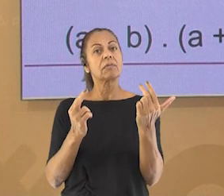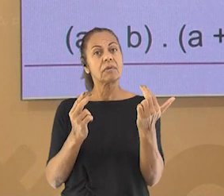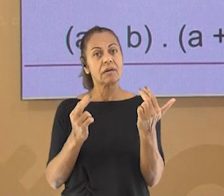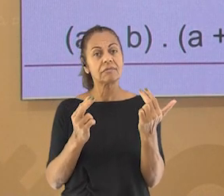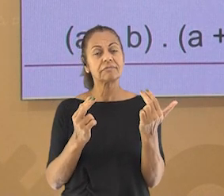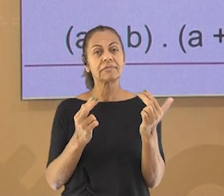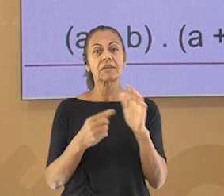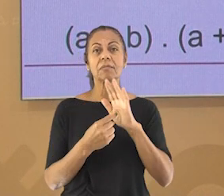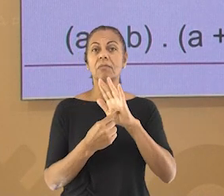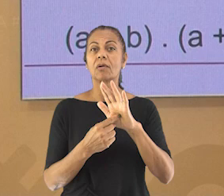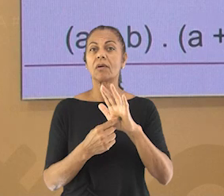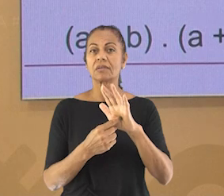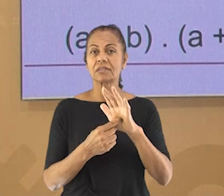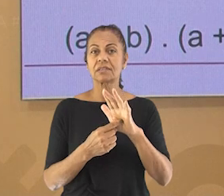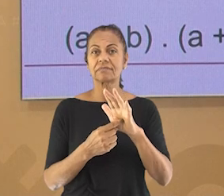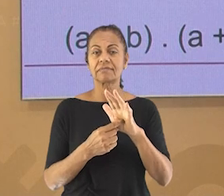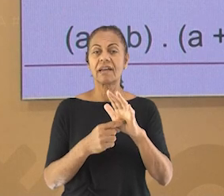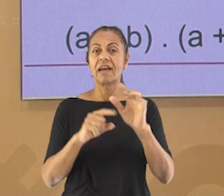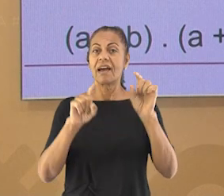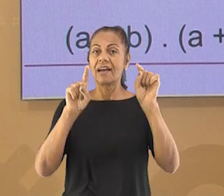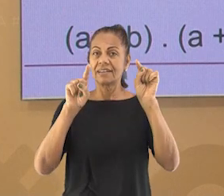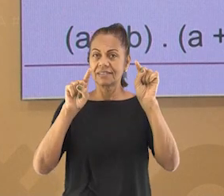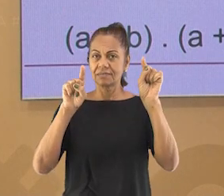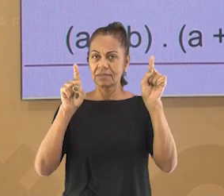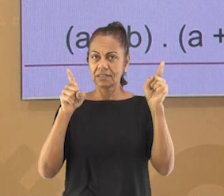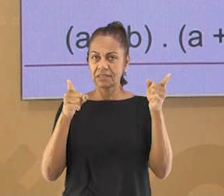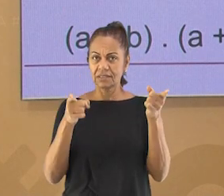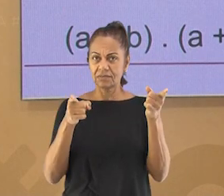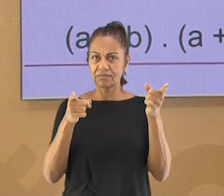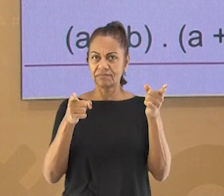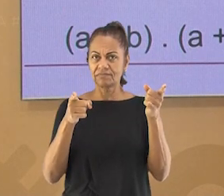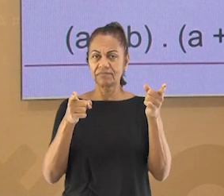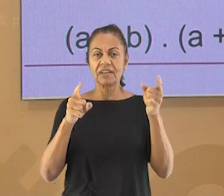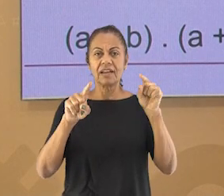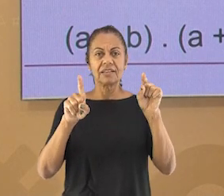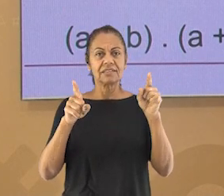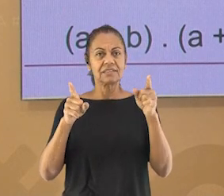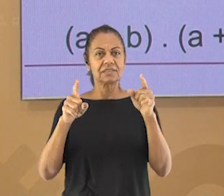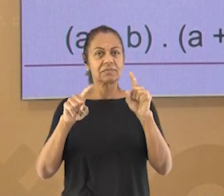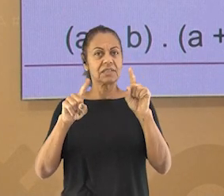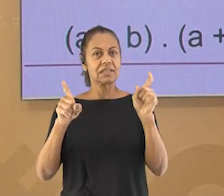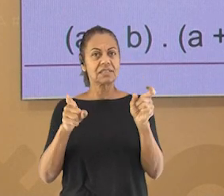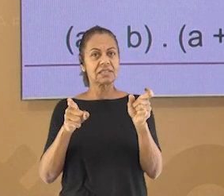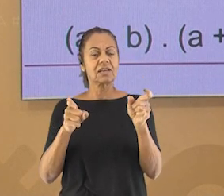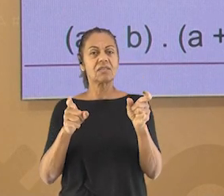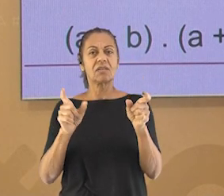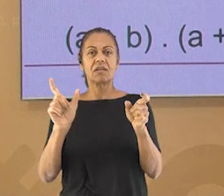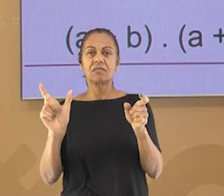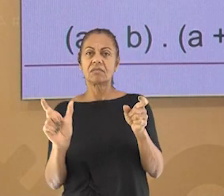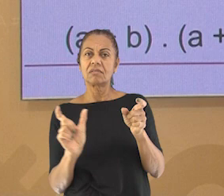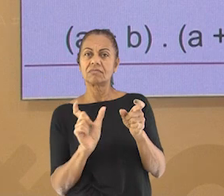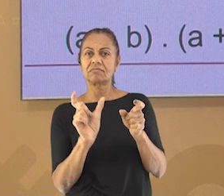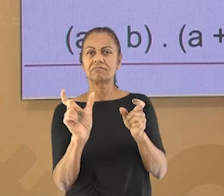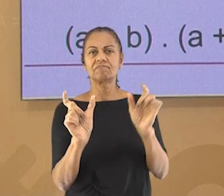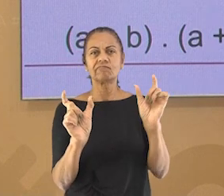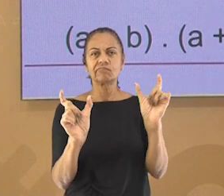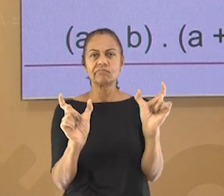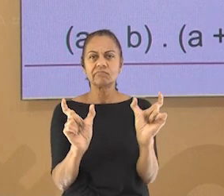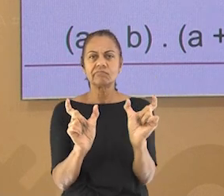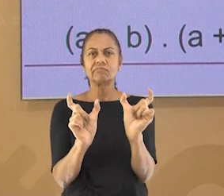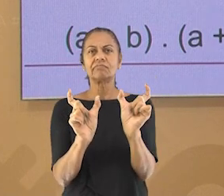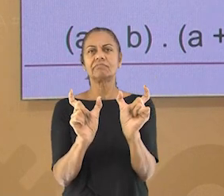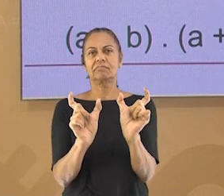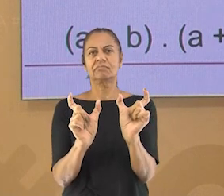de igual é o que diferencia a expressão da equação.